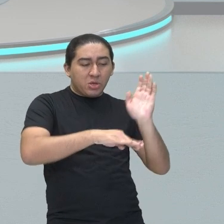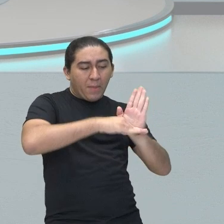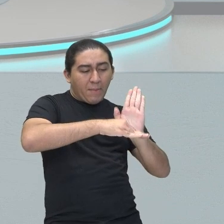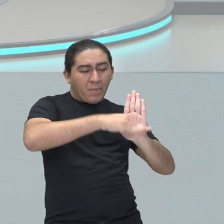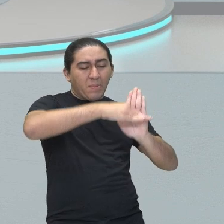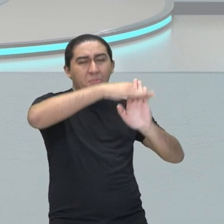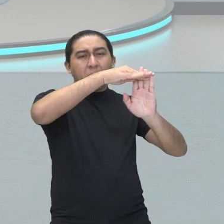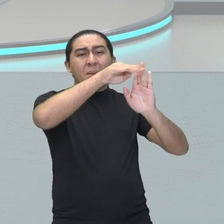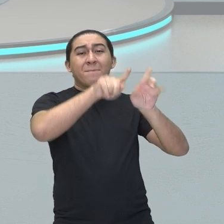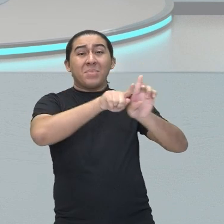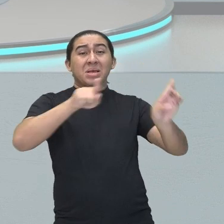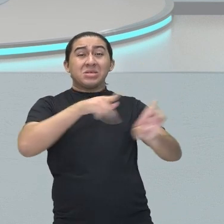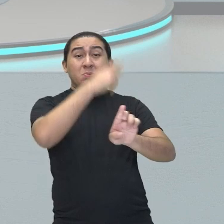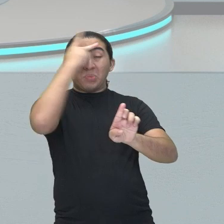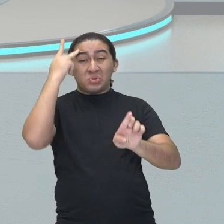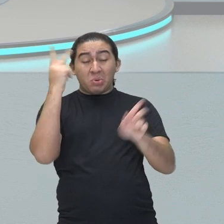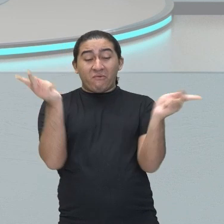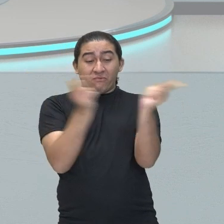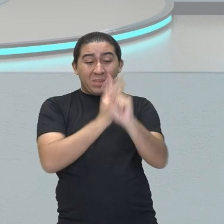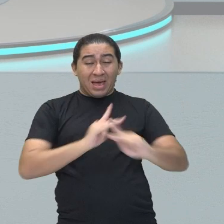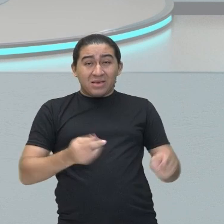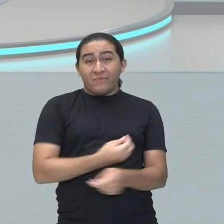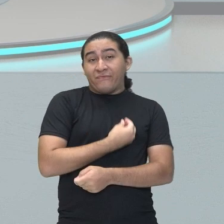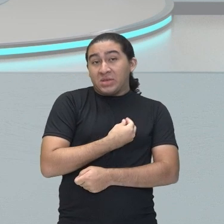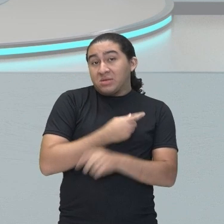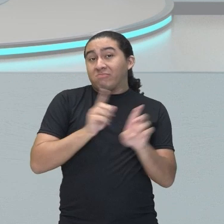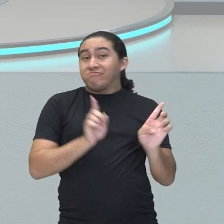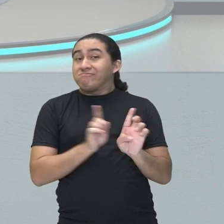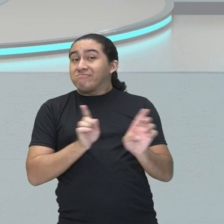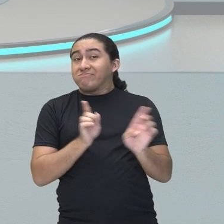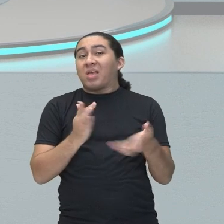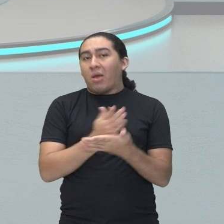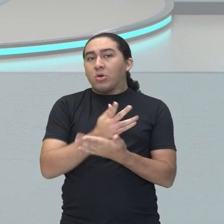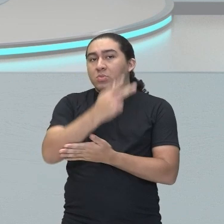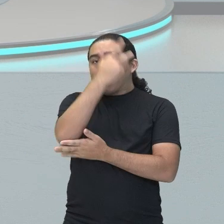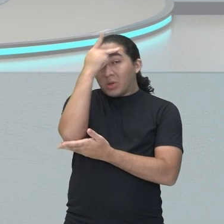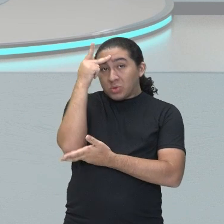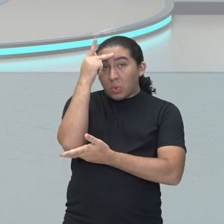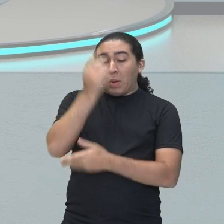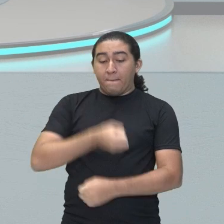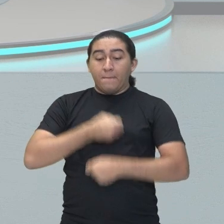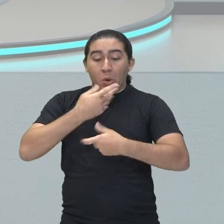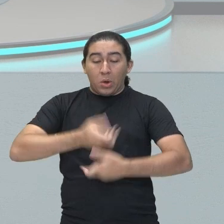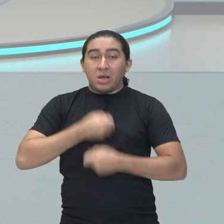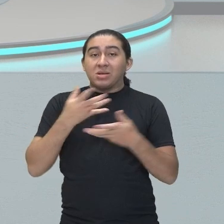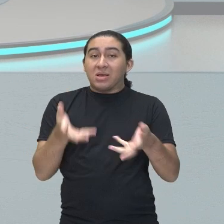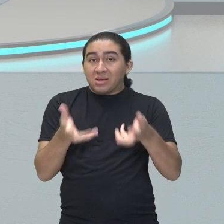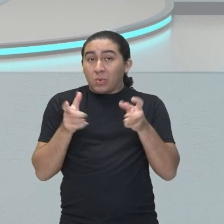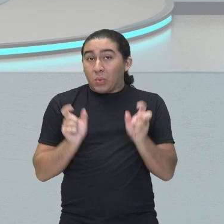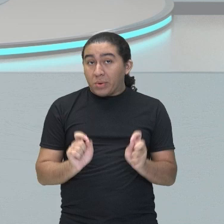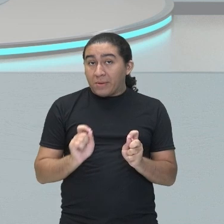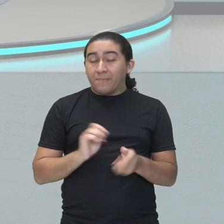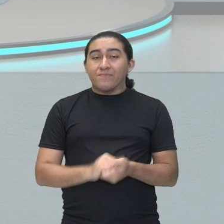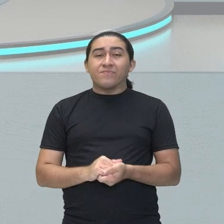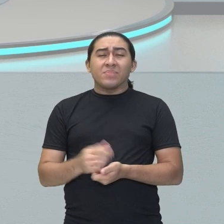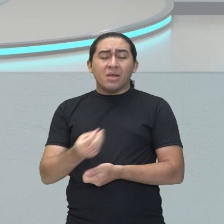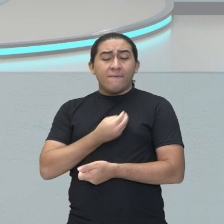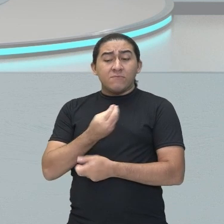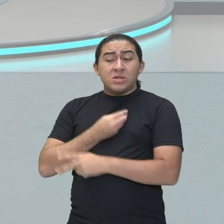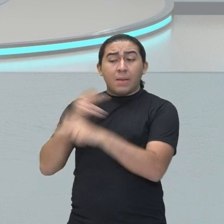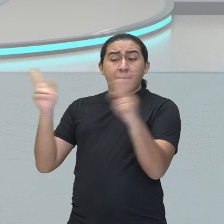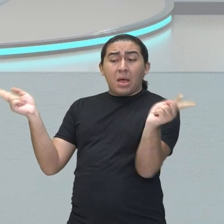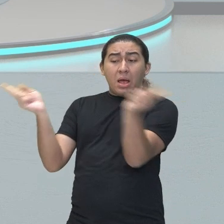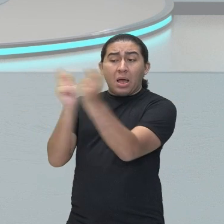pessoas não estavam contentes, eles queriam, especialmente esses pensadores, esses poetas, eles queriam a calma,